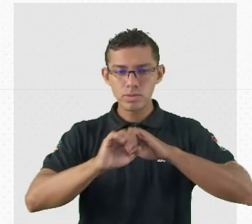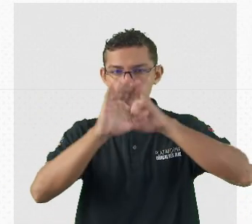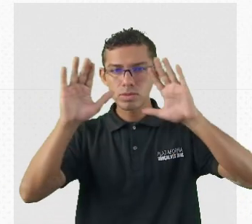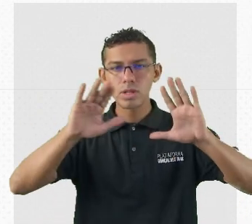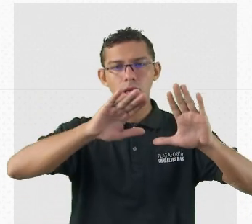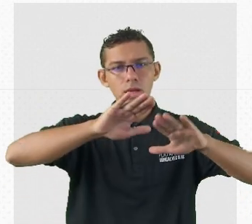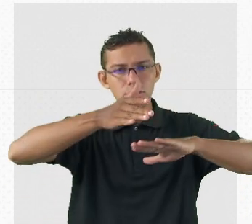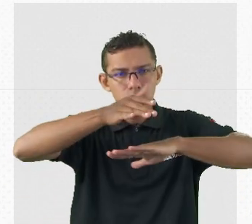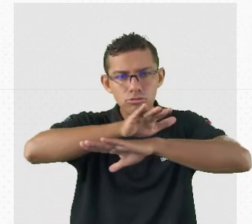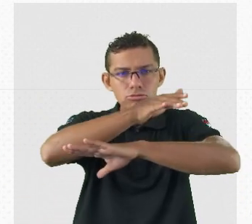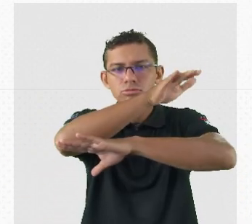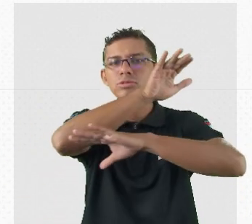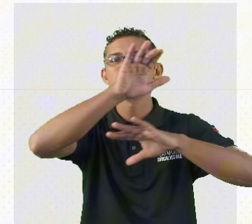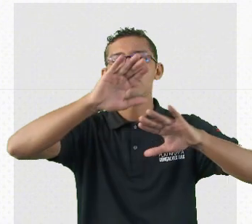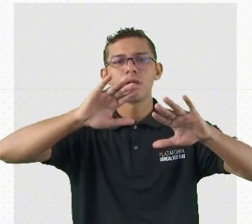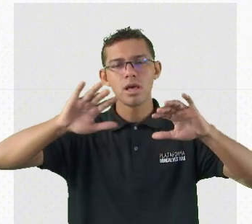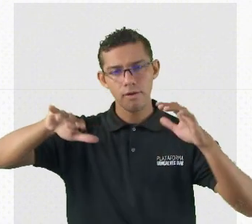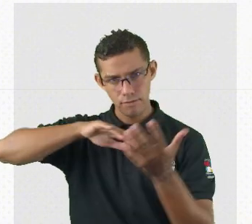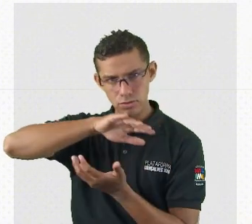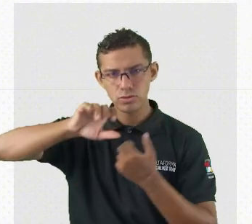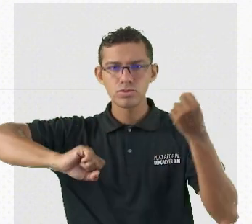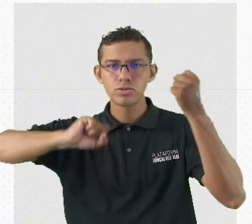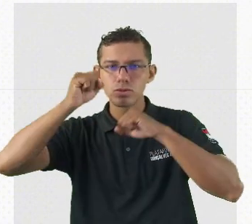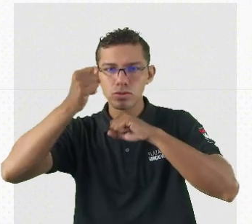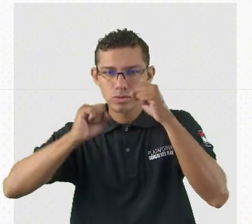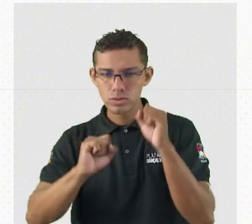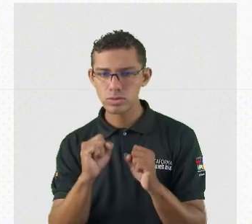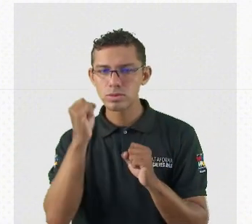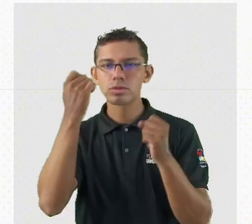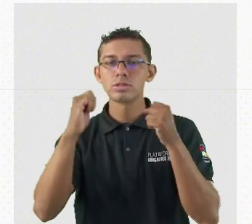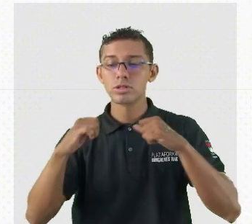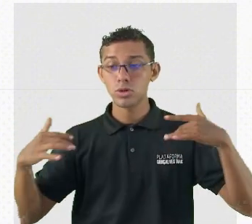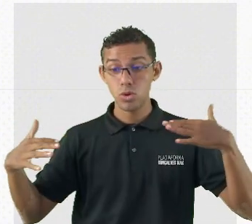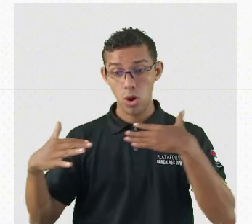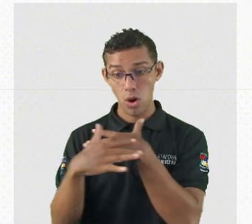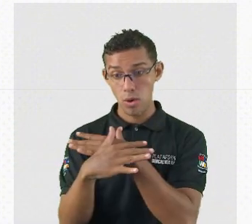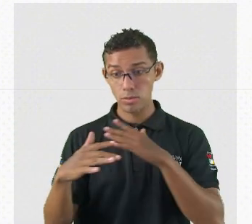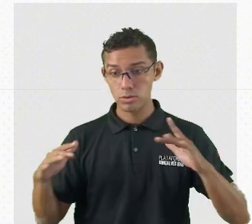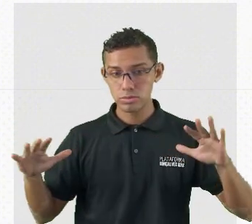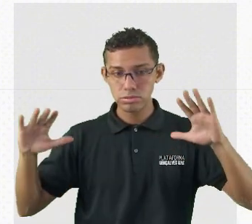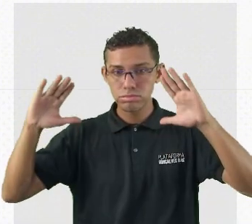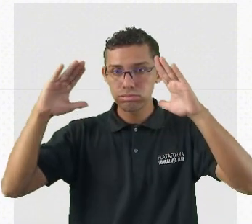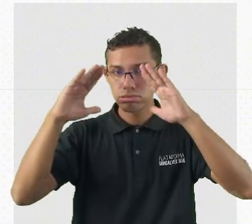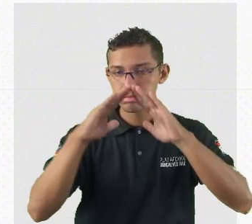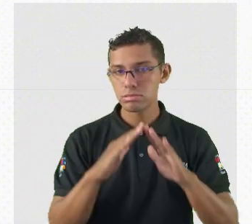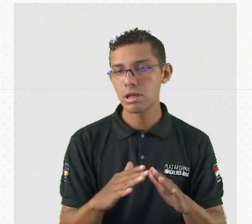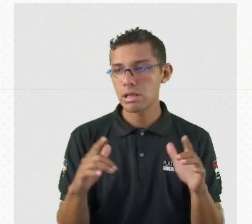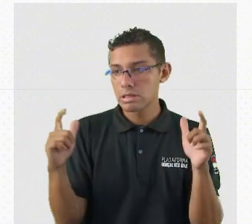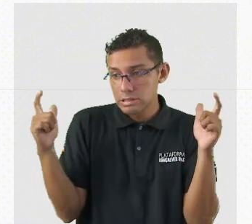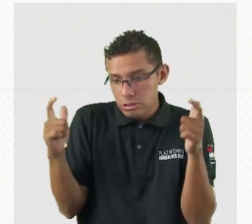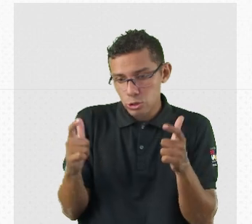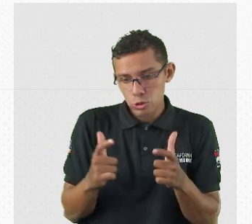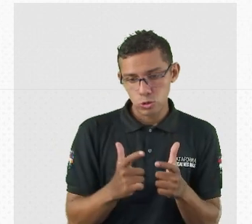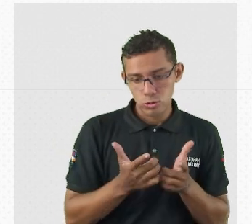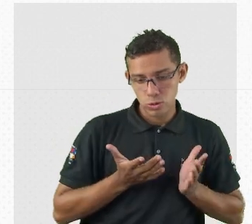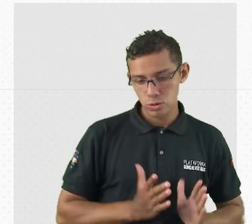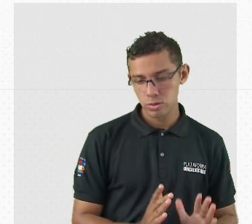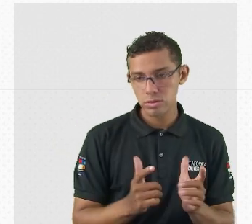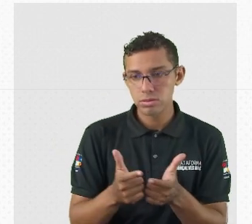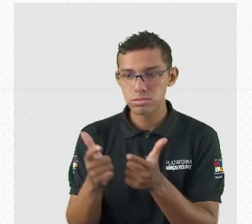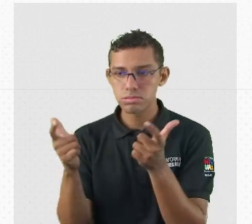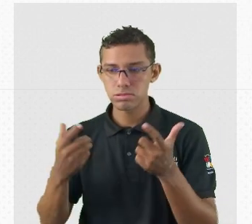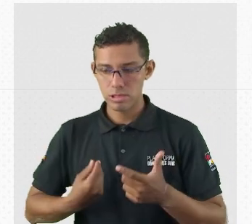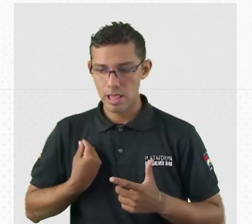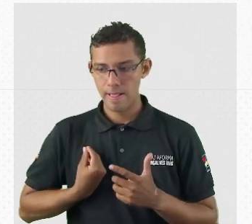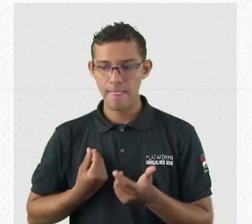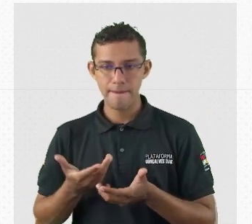demográficas a partir das revoluções industriais, devido ao processo de urbanização, né, queda da taxa de natalidade, aumento da expectativa de vida. Nós vamos